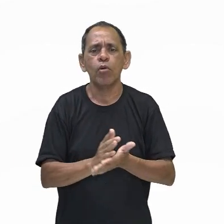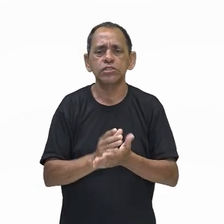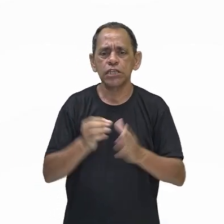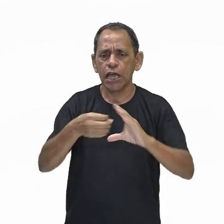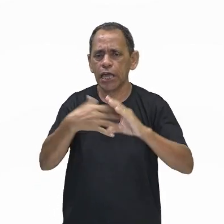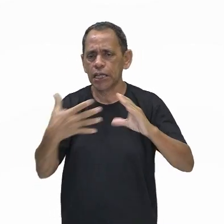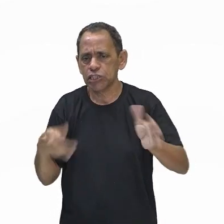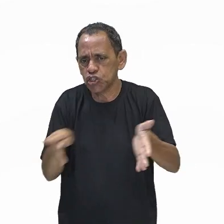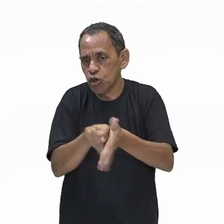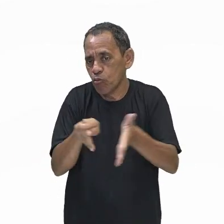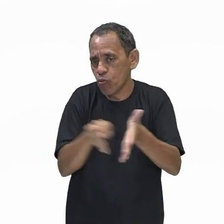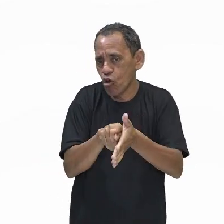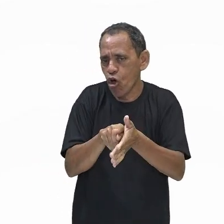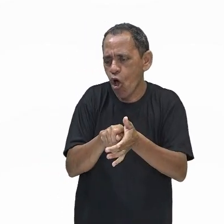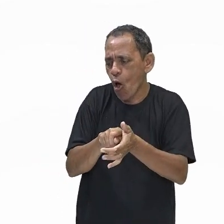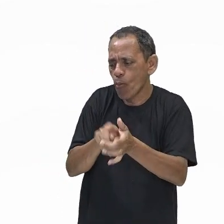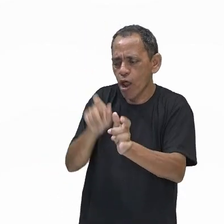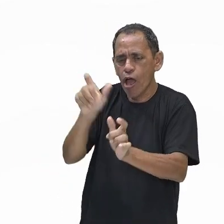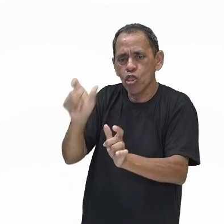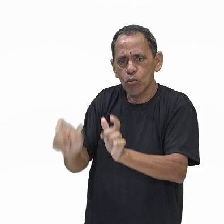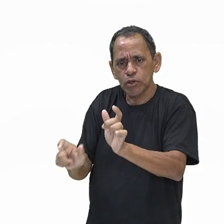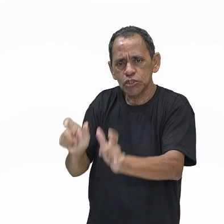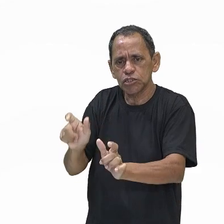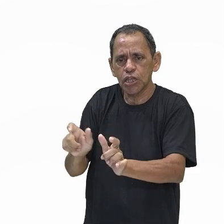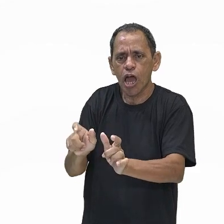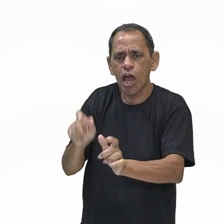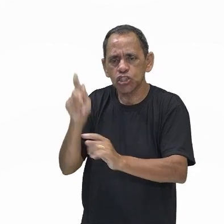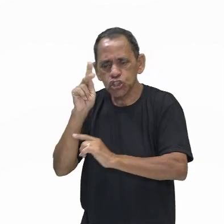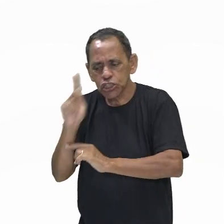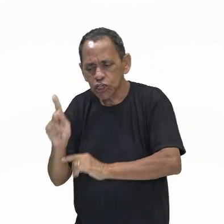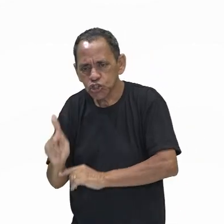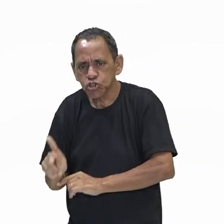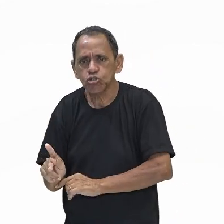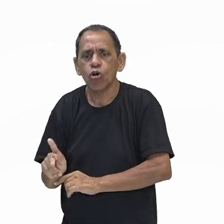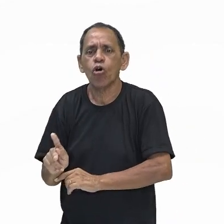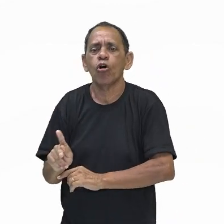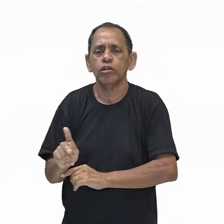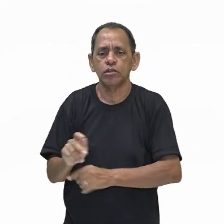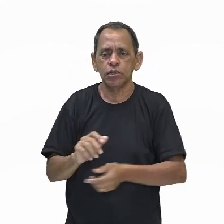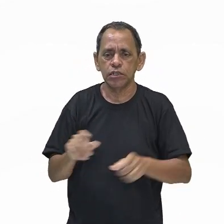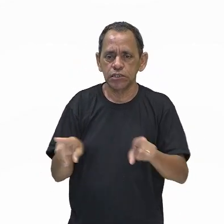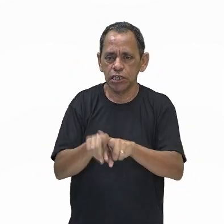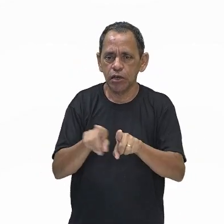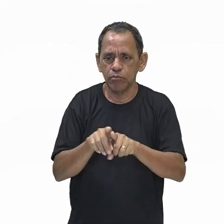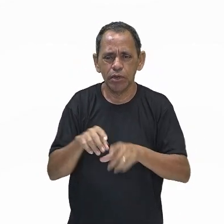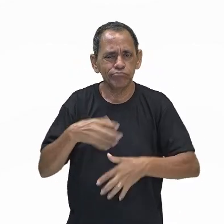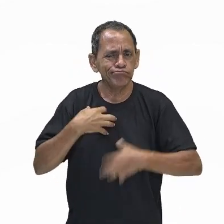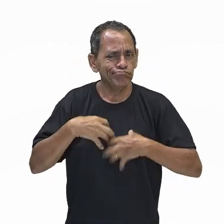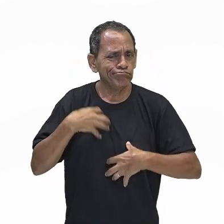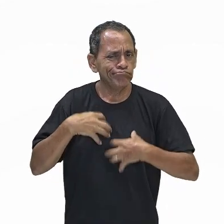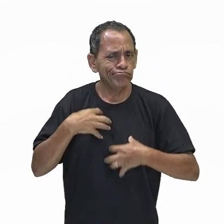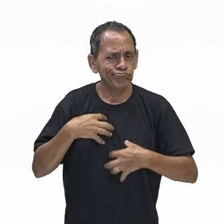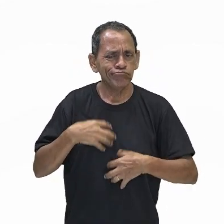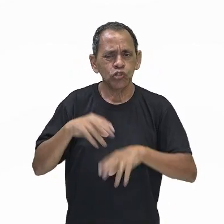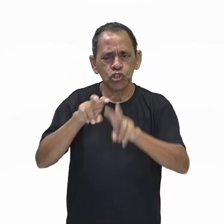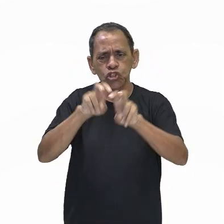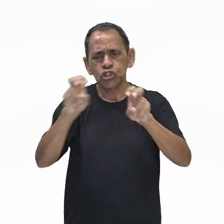né, se vê na história, os sentimentos, as angústias, tá bom? Traz também